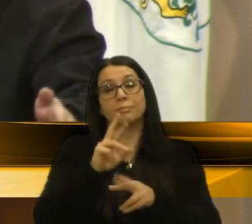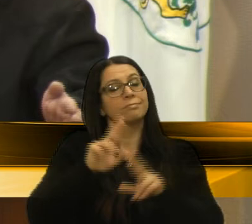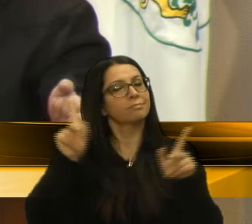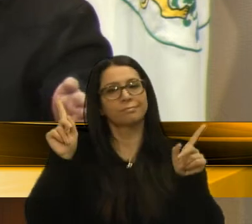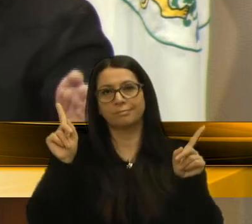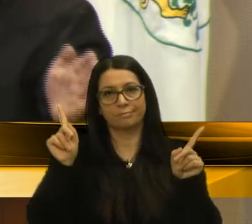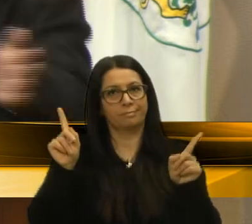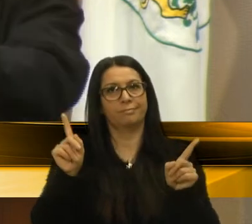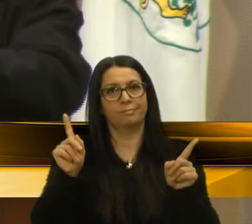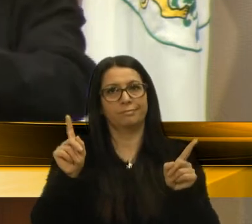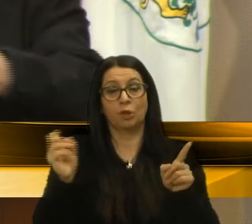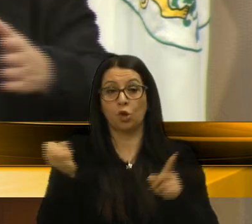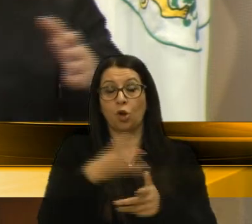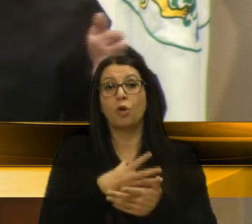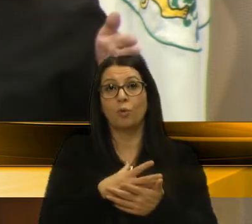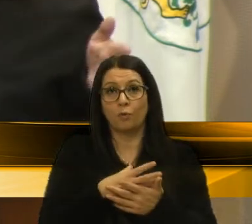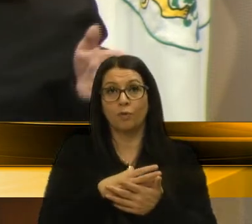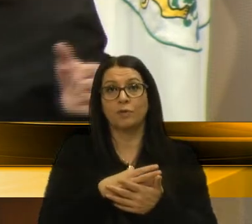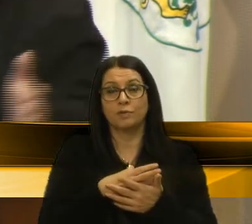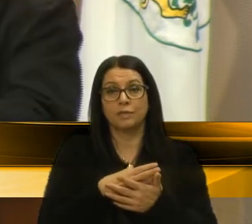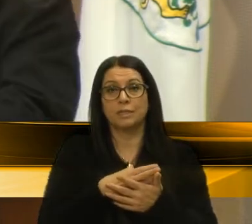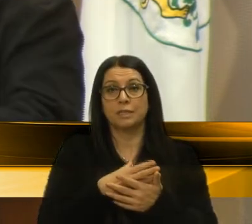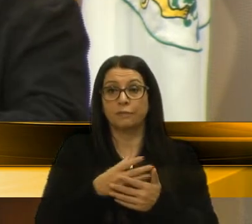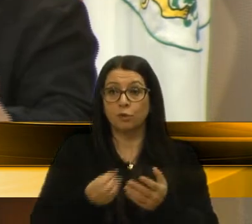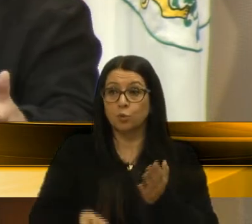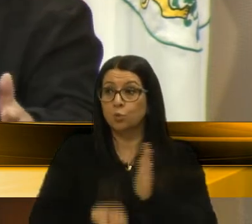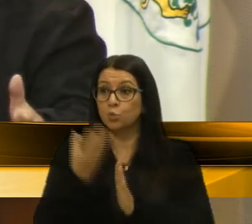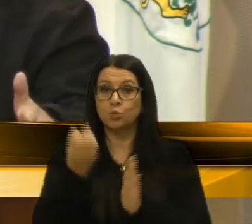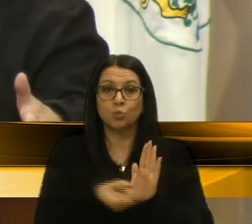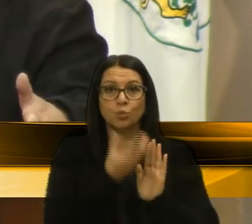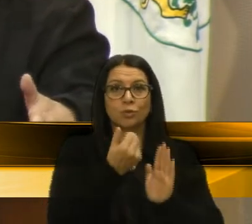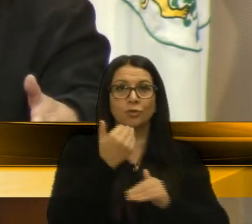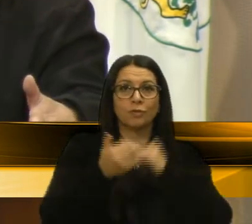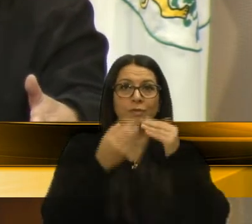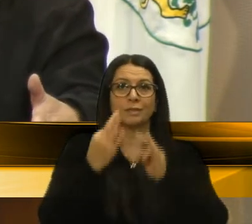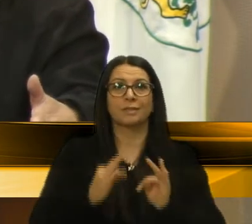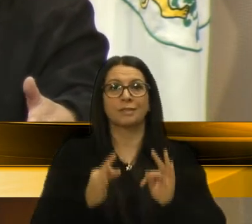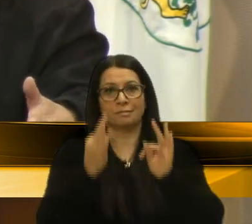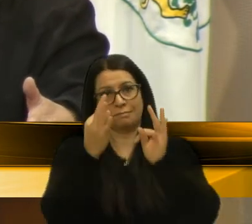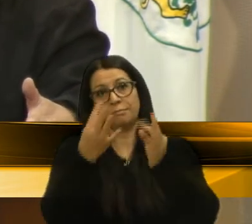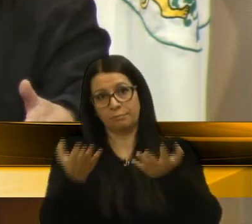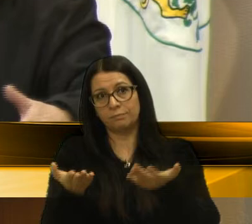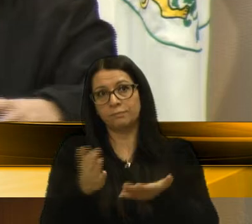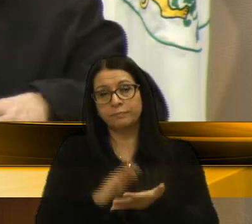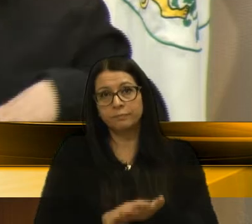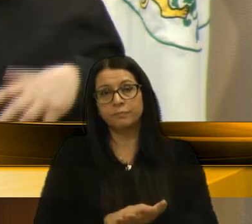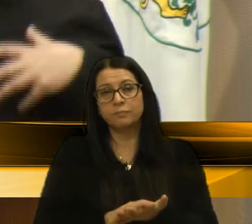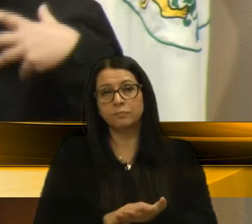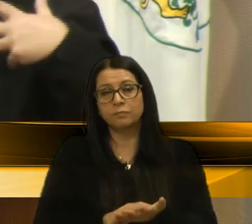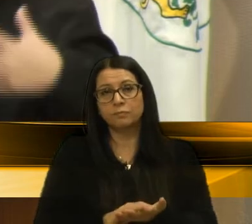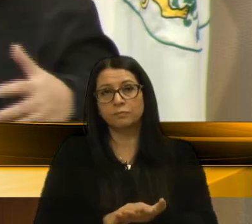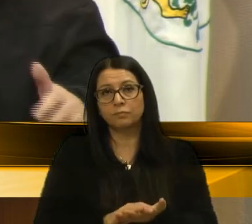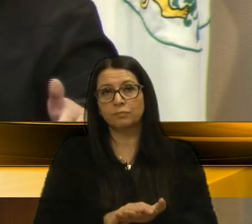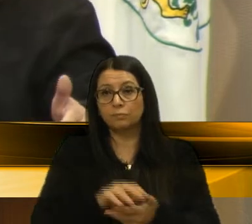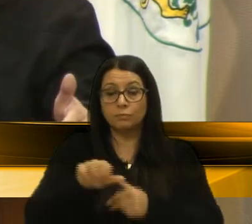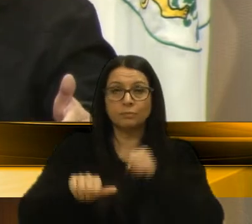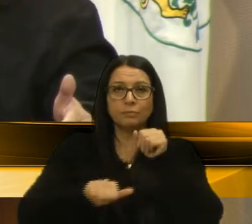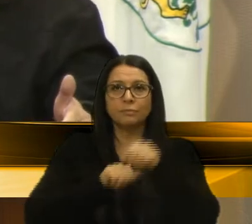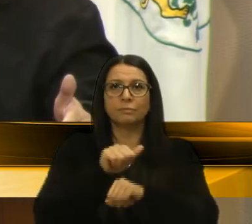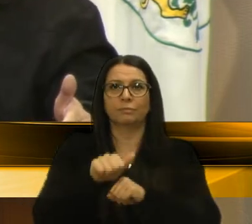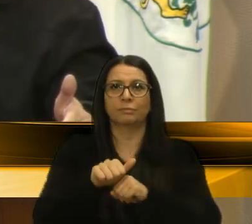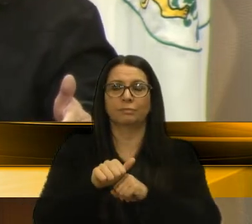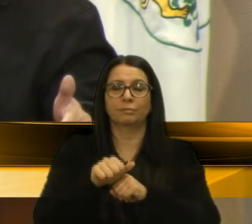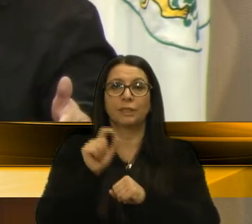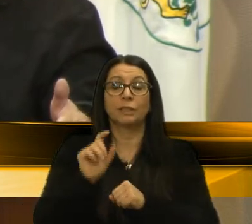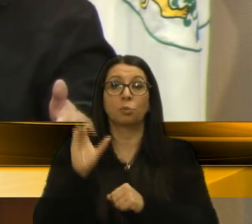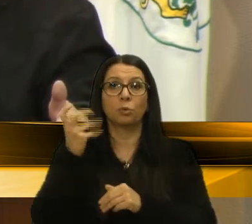completamente novas que foram surgindo com o avanço tecnológico, né, com as modificações que